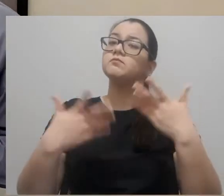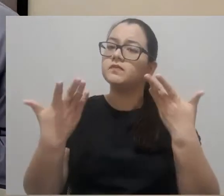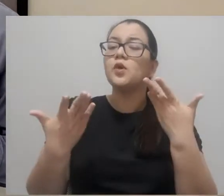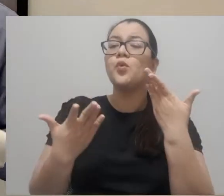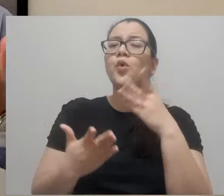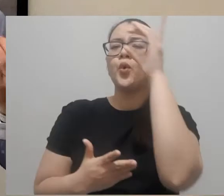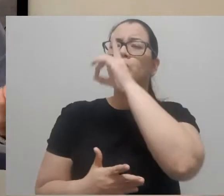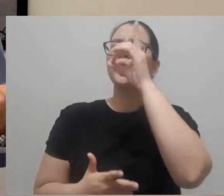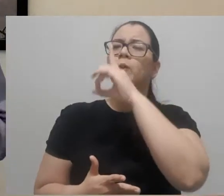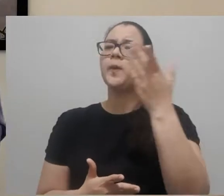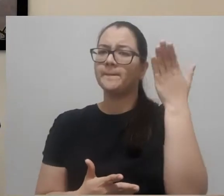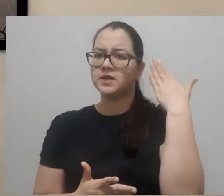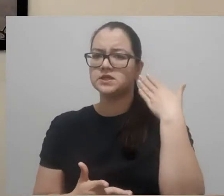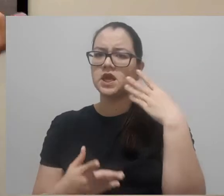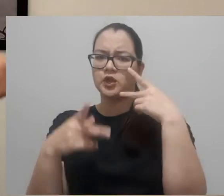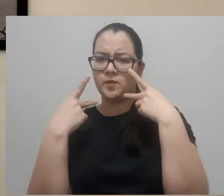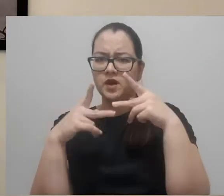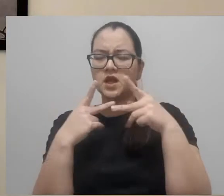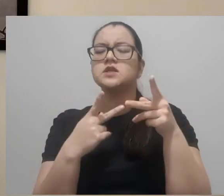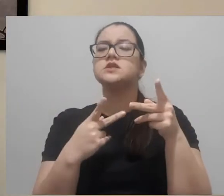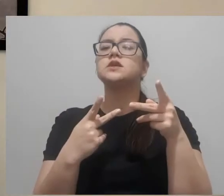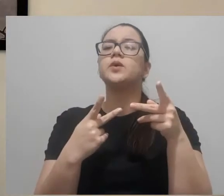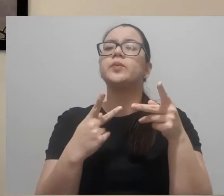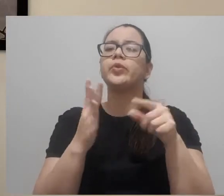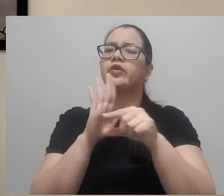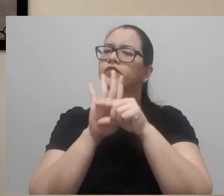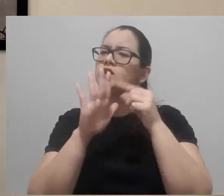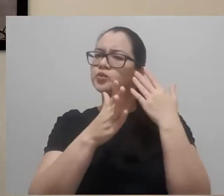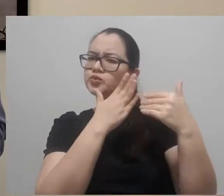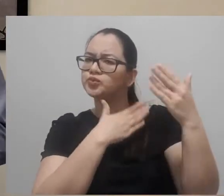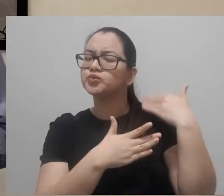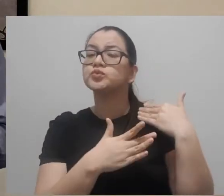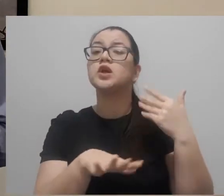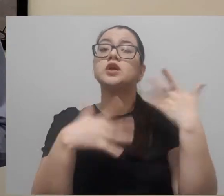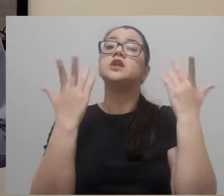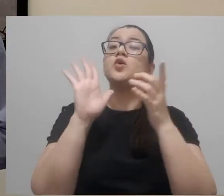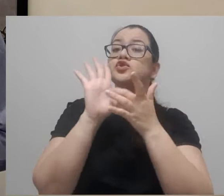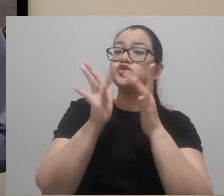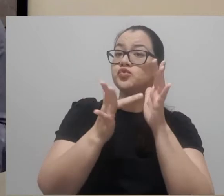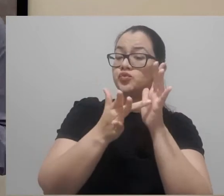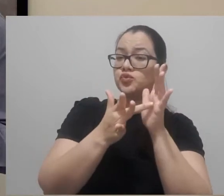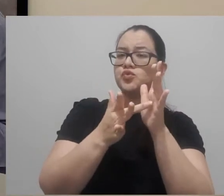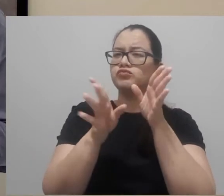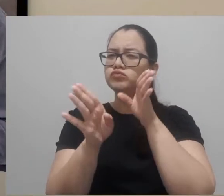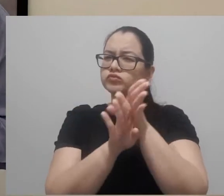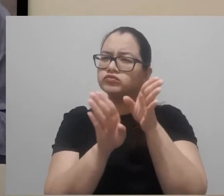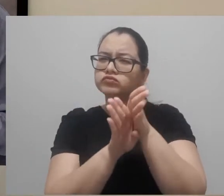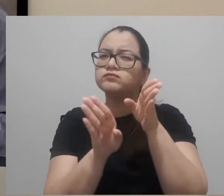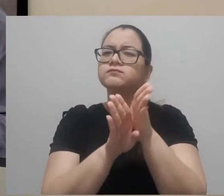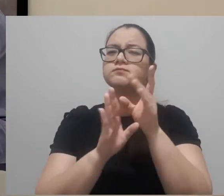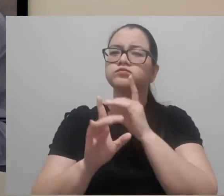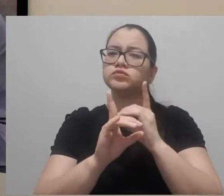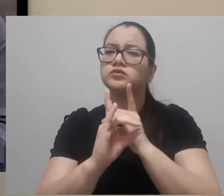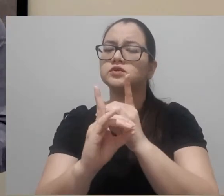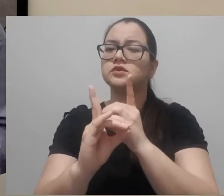Na mensagem passada, nos versículos anteriores, Jesus trouxe uma orientação aos discípulos acerca de que